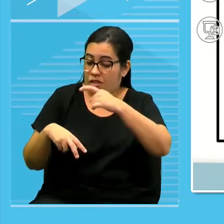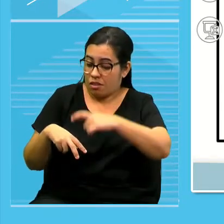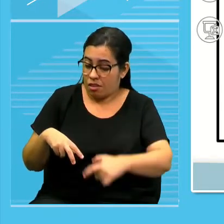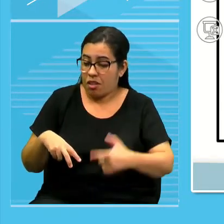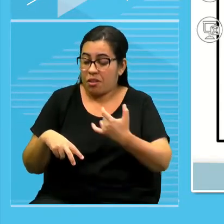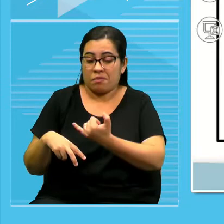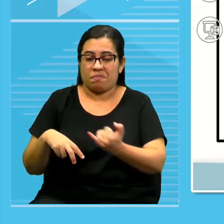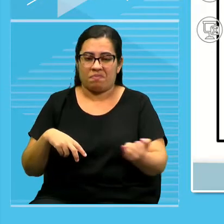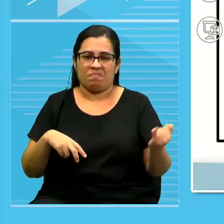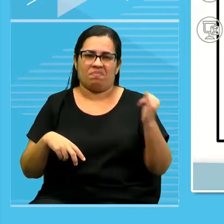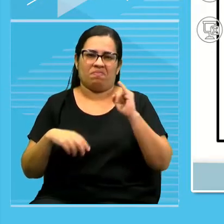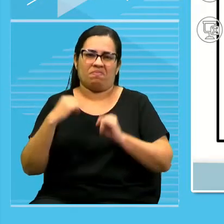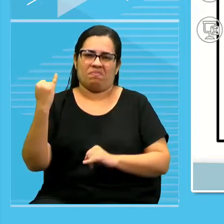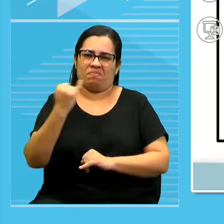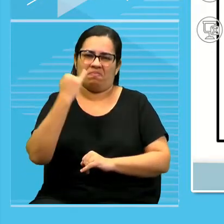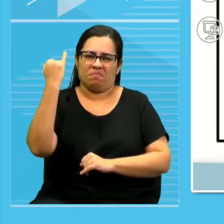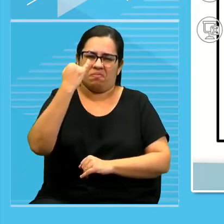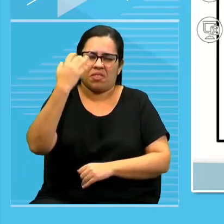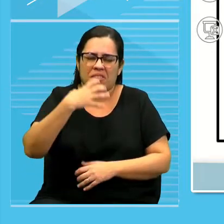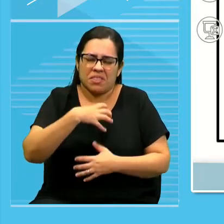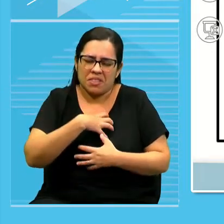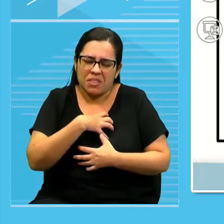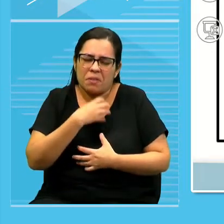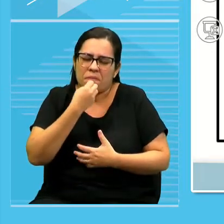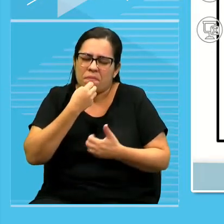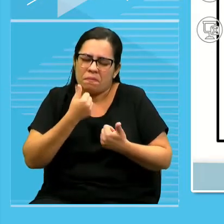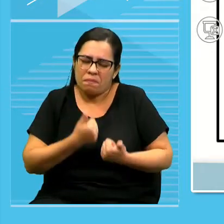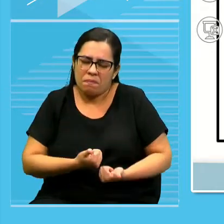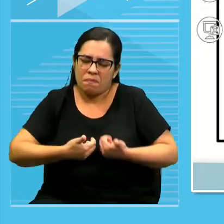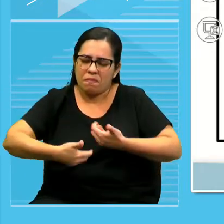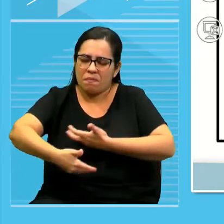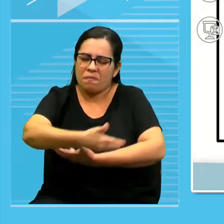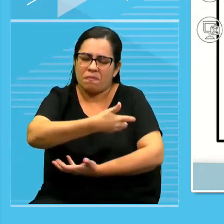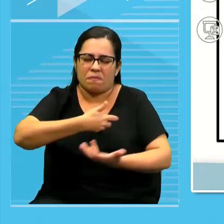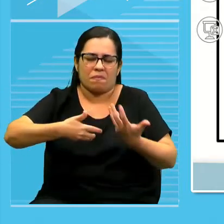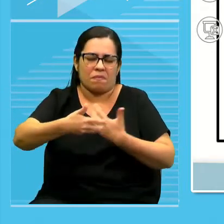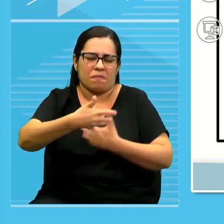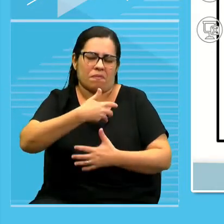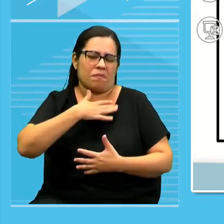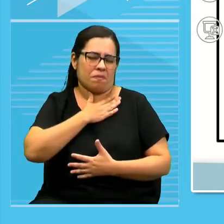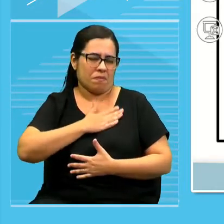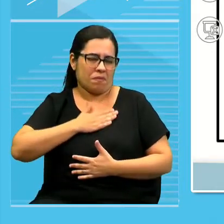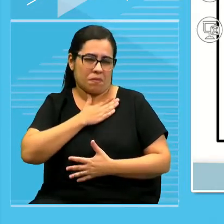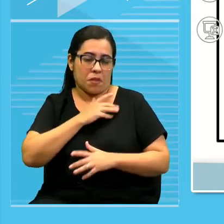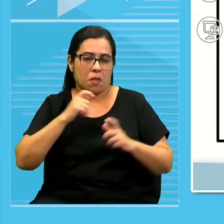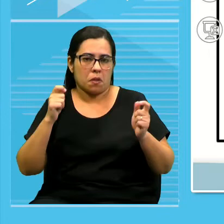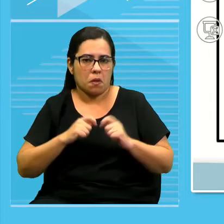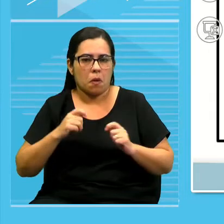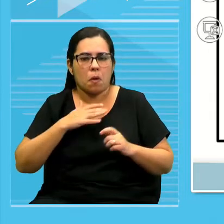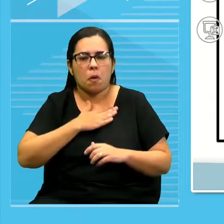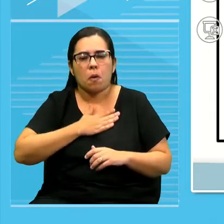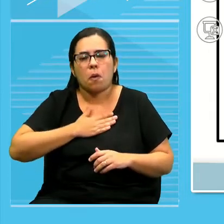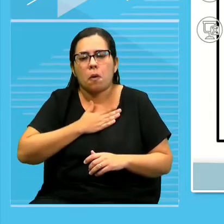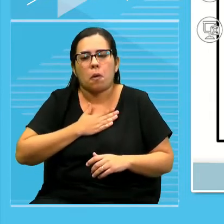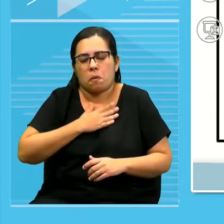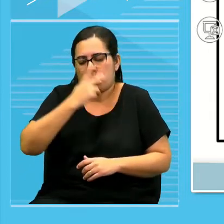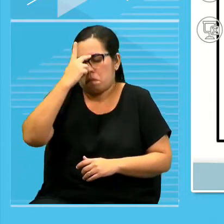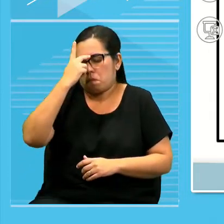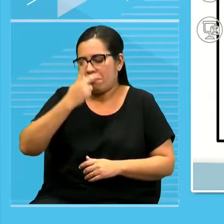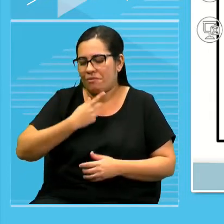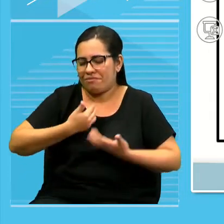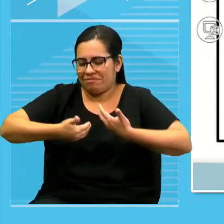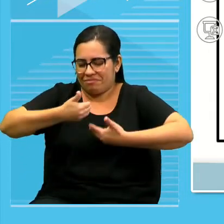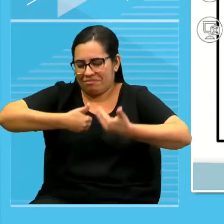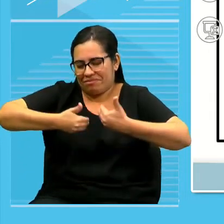que eu consiga me sentir bem em uma relação comigo mesmo que eu gosto de passar o momento comigo mesmo